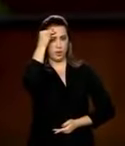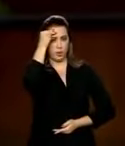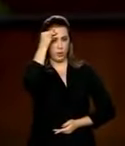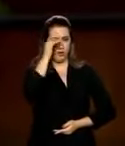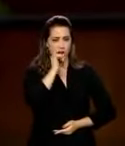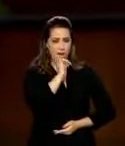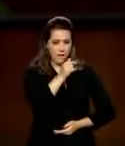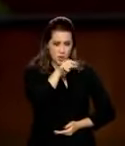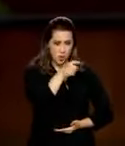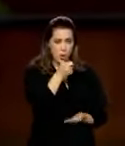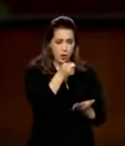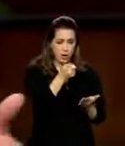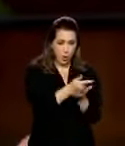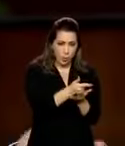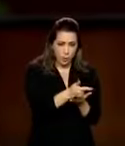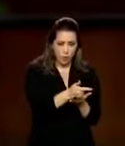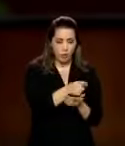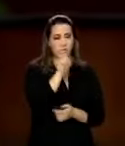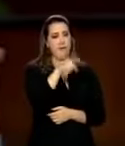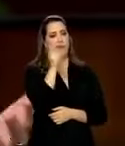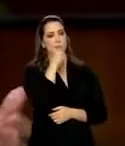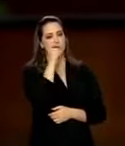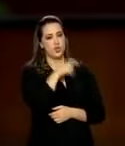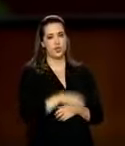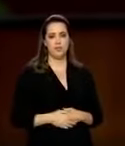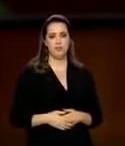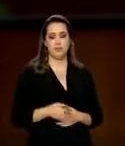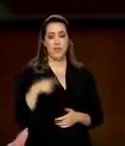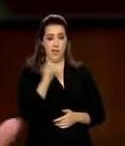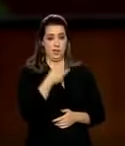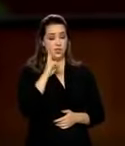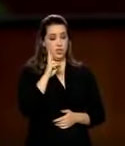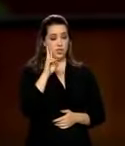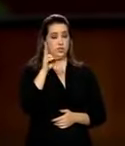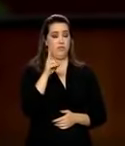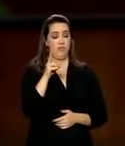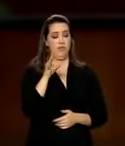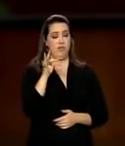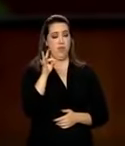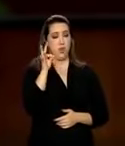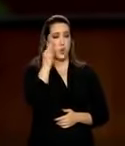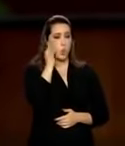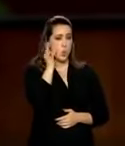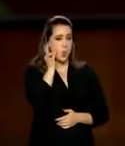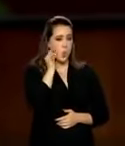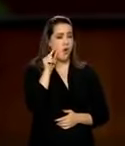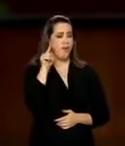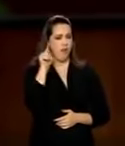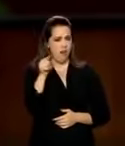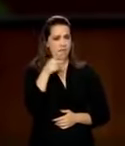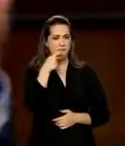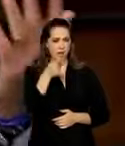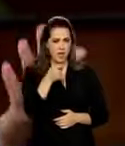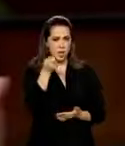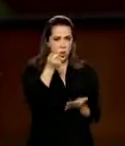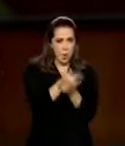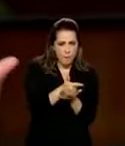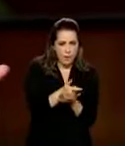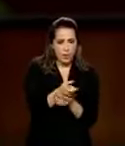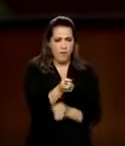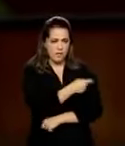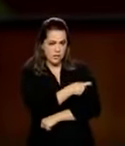mentindo. Como, por exemplo, o governador do Maranhão, que a gente vê vídeos dele mentindo sobre isso. Nós não queremos ter a paternidade